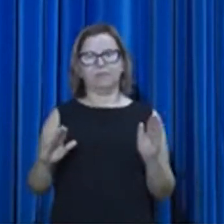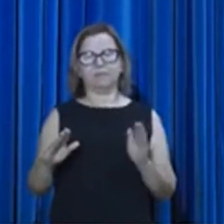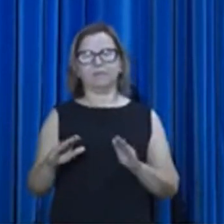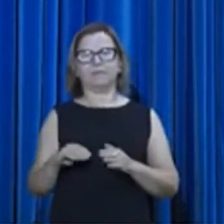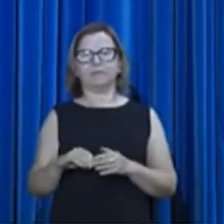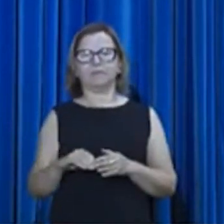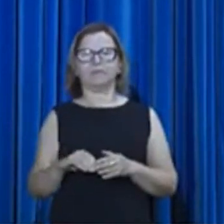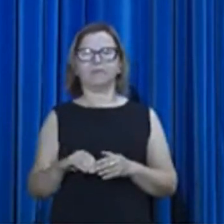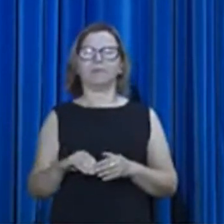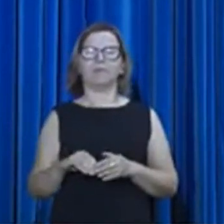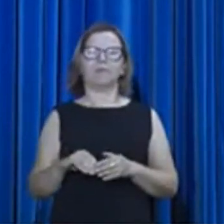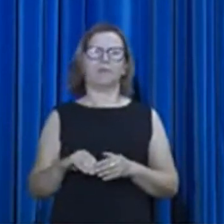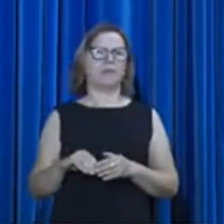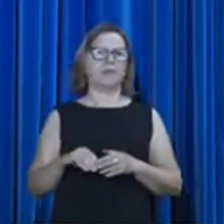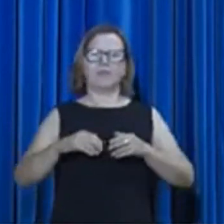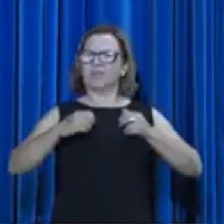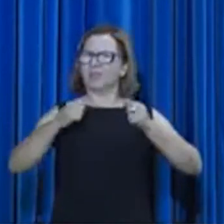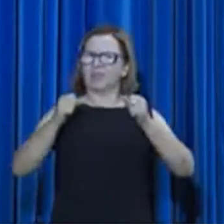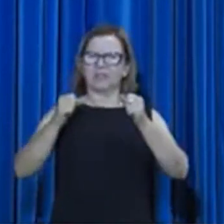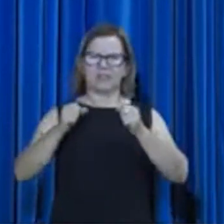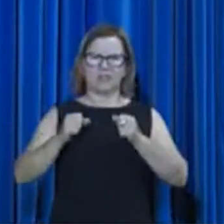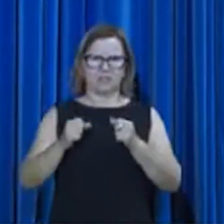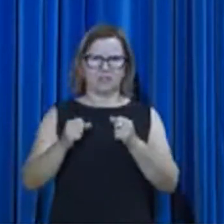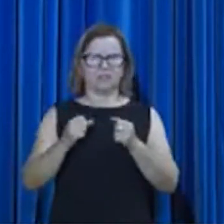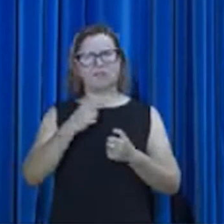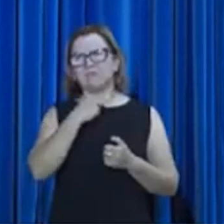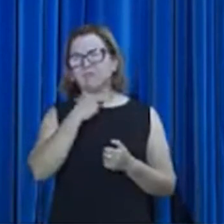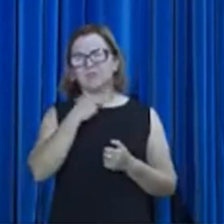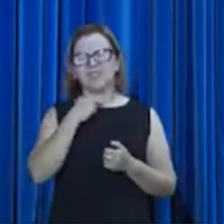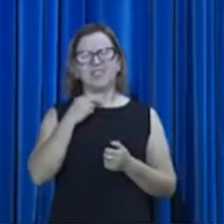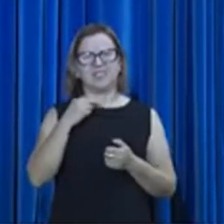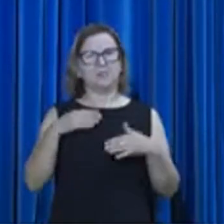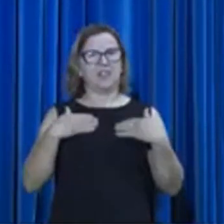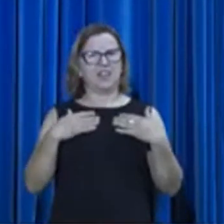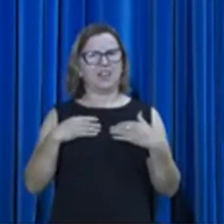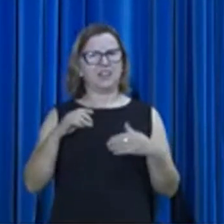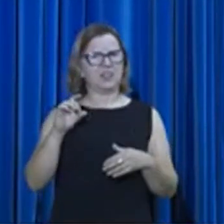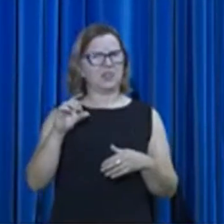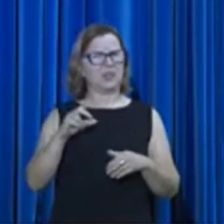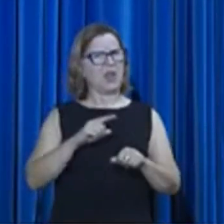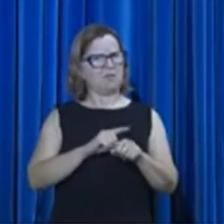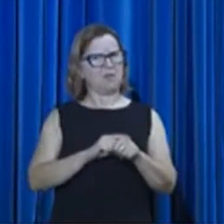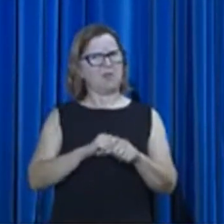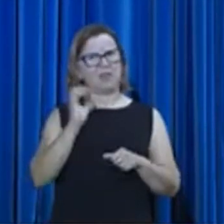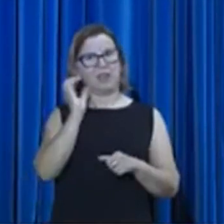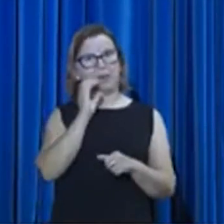Nós não podemos nos contentar com momentos assim. Mas o Senhor nos chama a viver em comunhão.